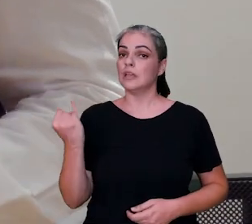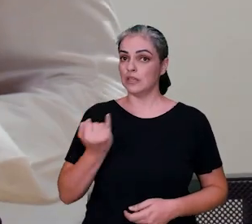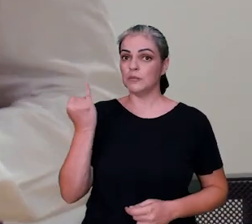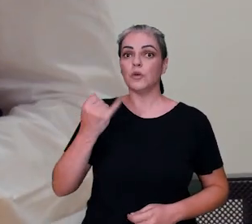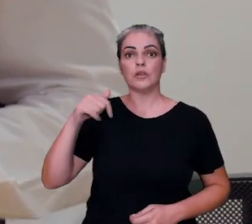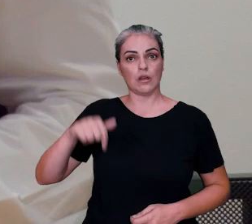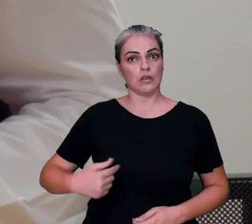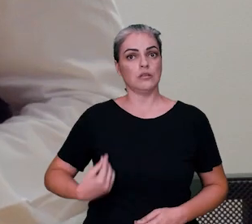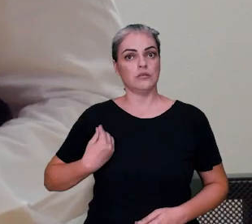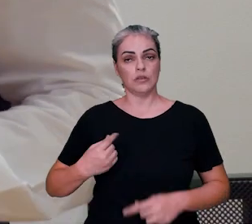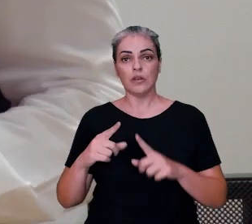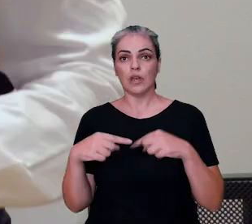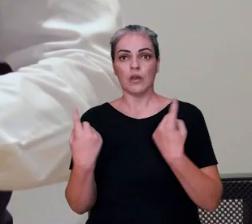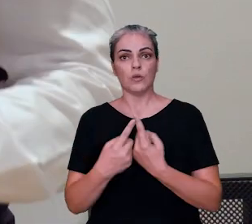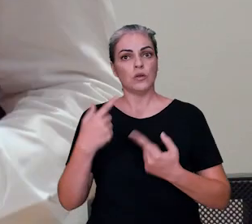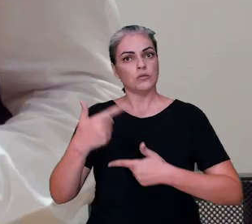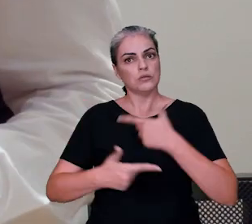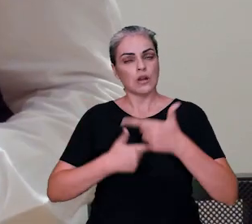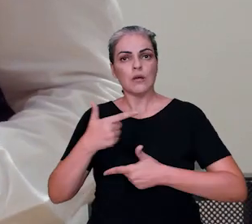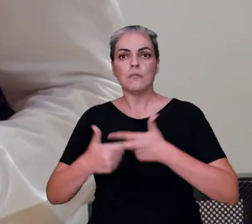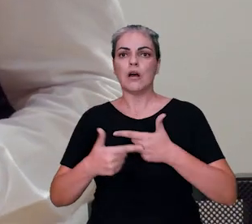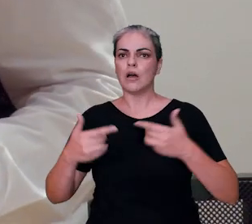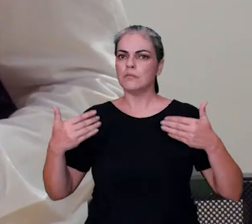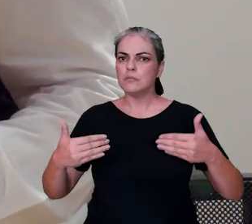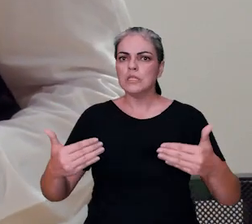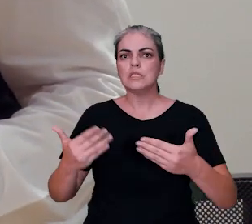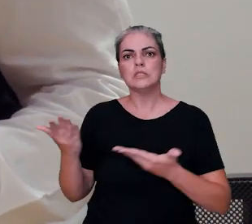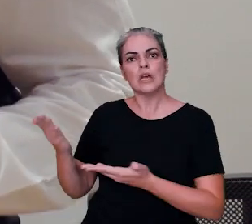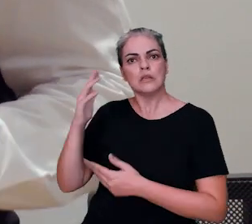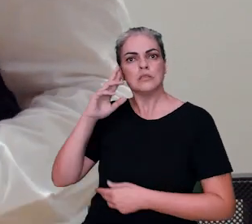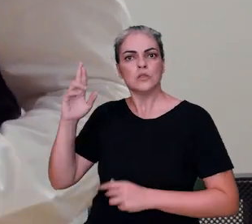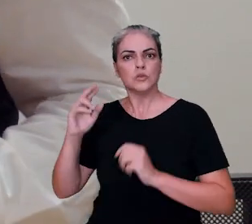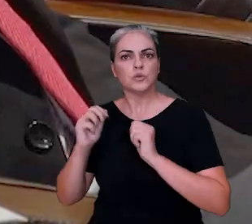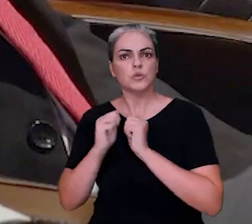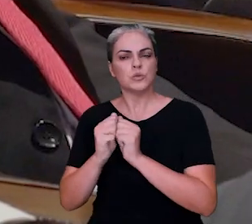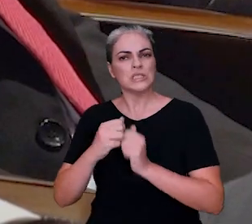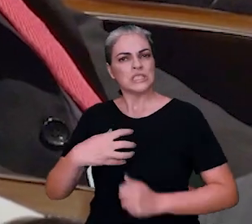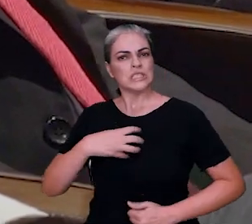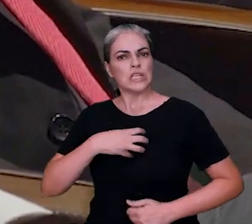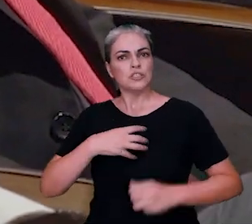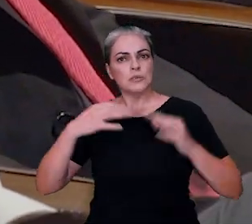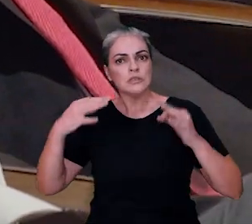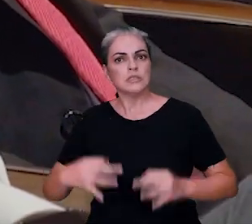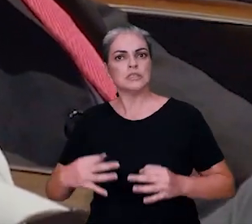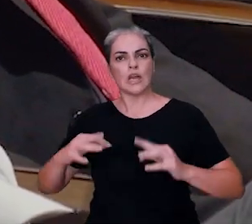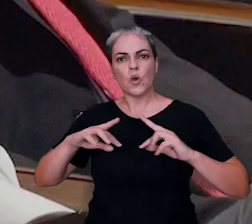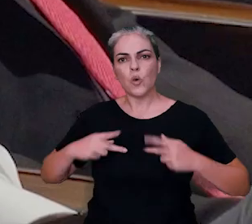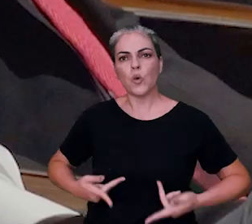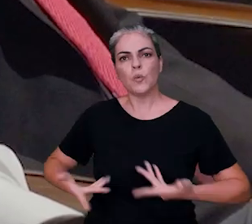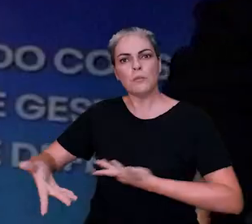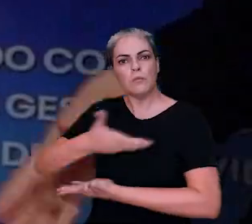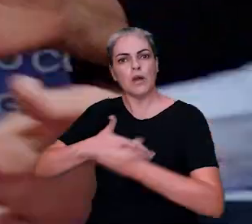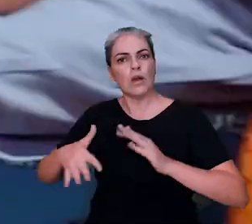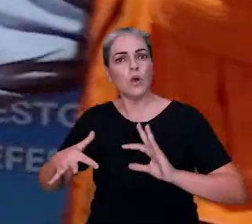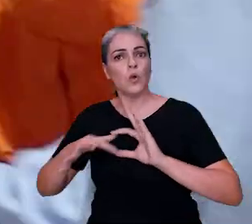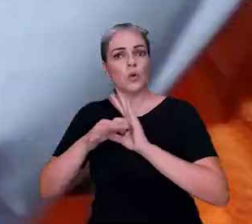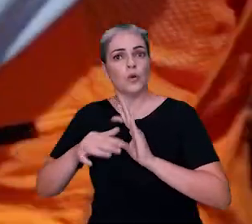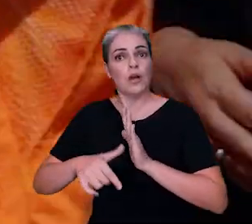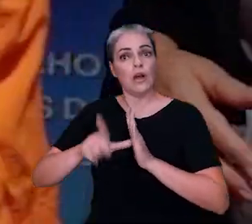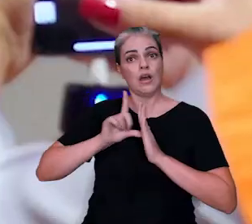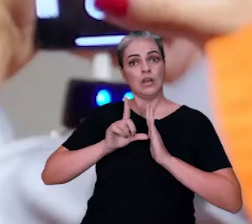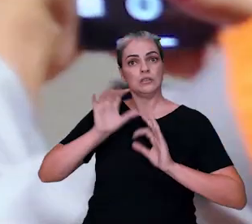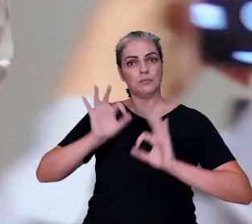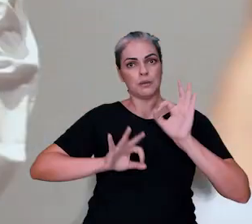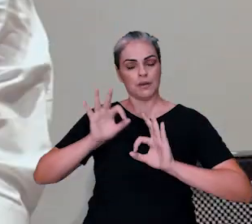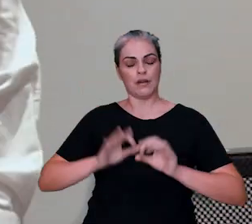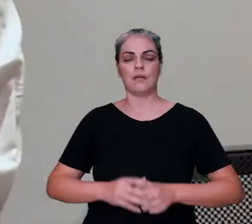trabalho, ter um ministério, o senhor à frente do ministério, um sentimento humanitário, de a gente poder estar junto, se preparar antes.